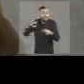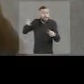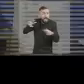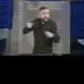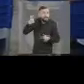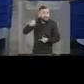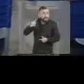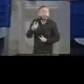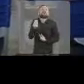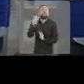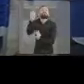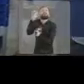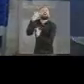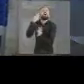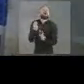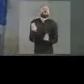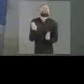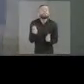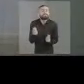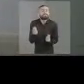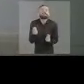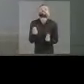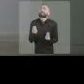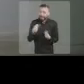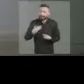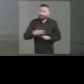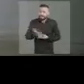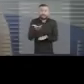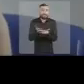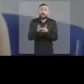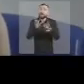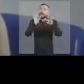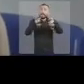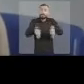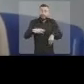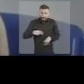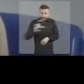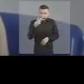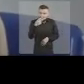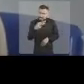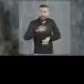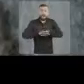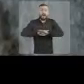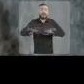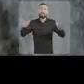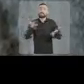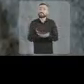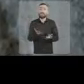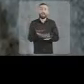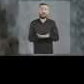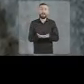banda larga Não terão acesso ao ensino Vai ser o fim da escola Para o seu filho